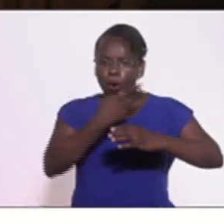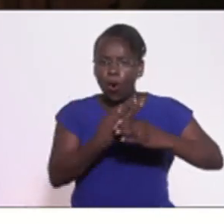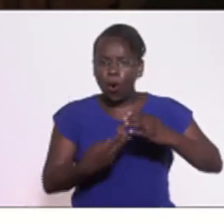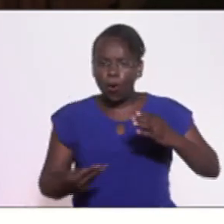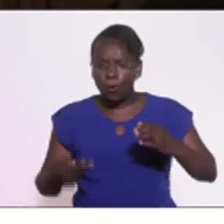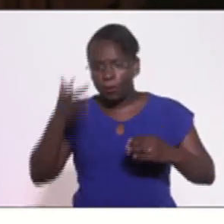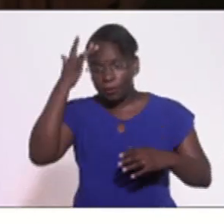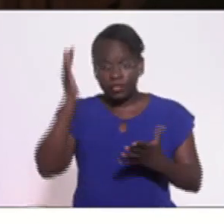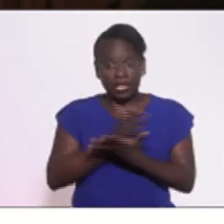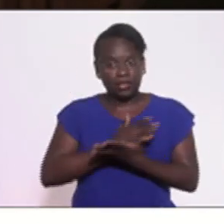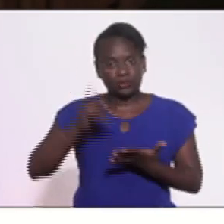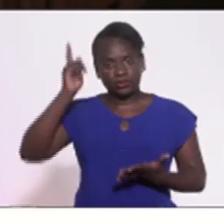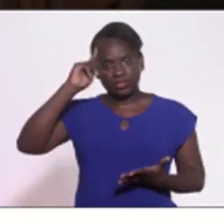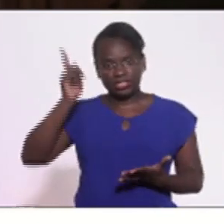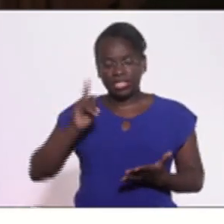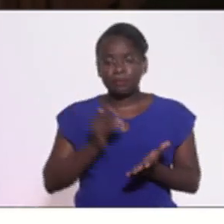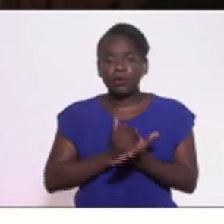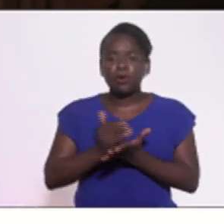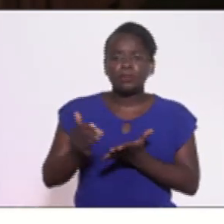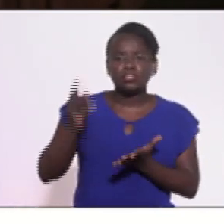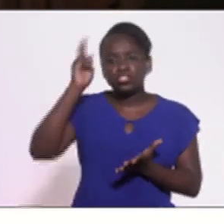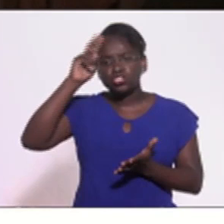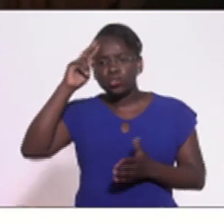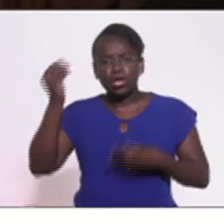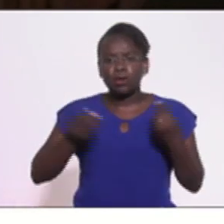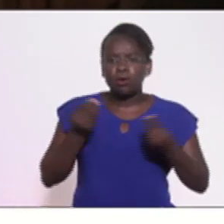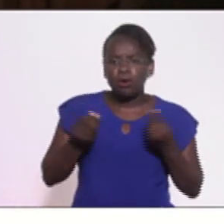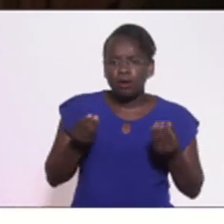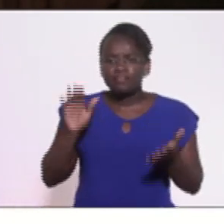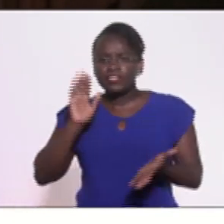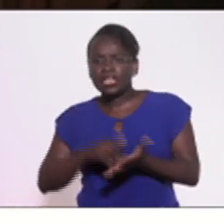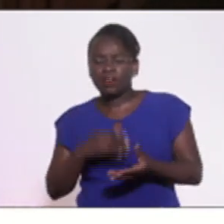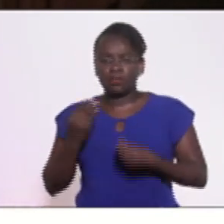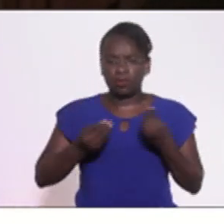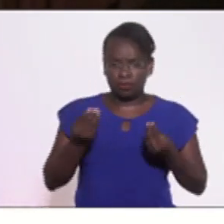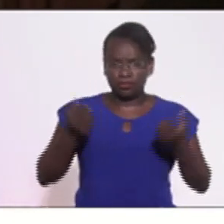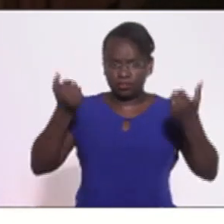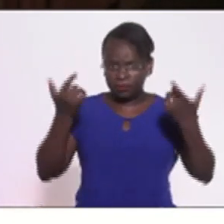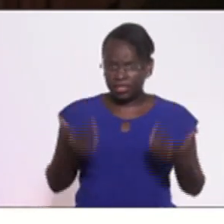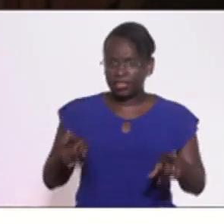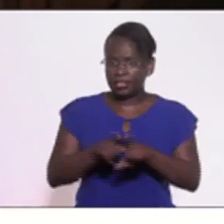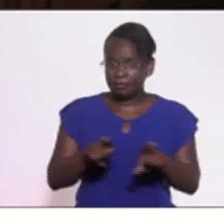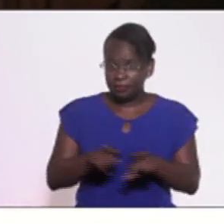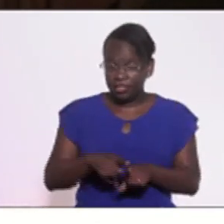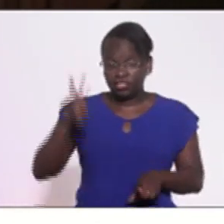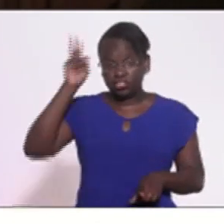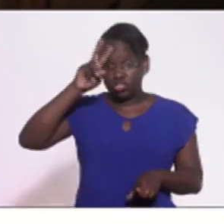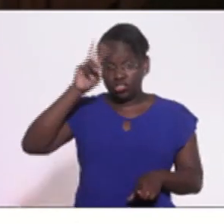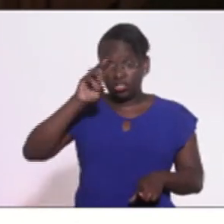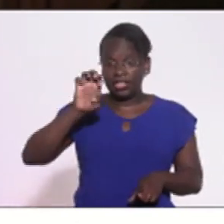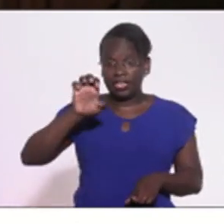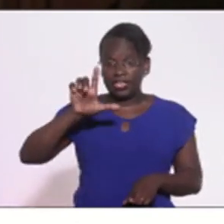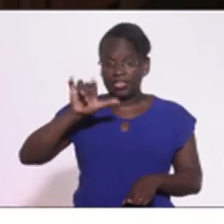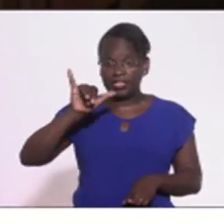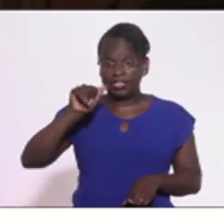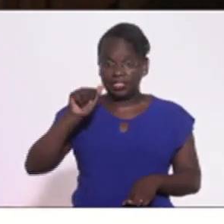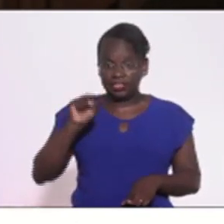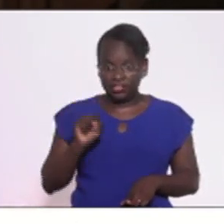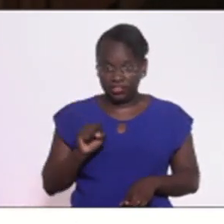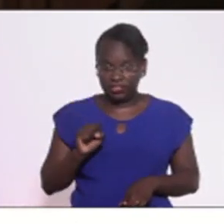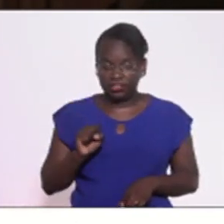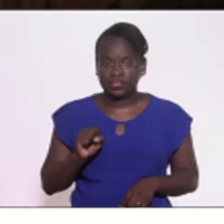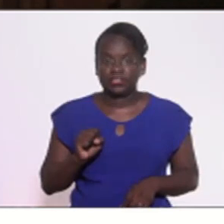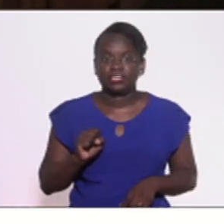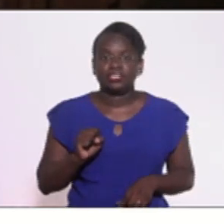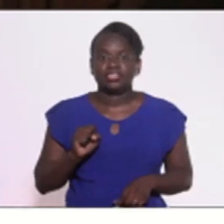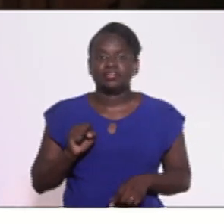gente sabe qual é o começo, o meio e o fim dessa história. E vou contar também a história de Elias, do